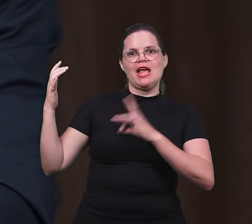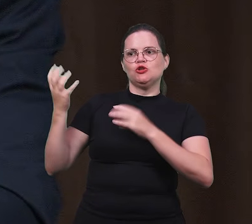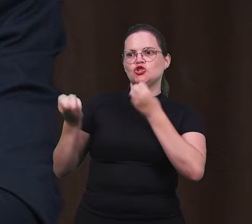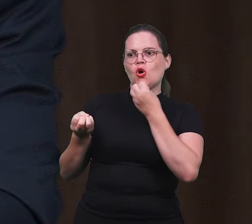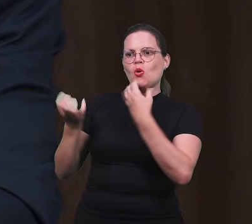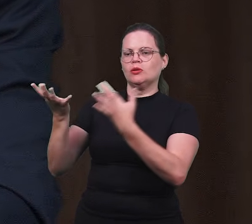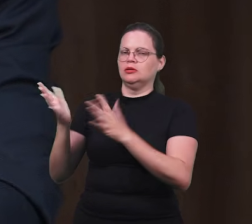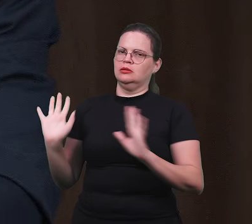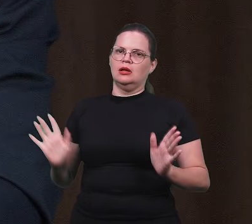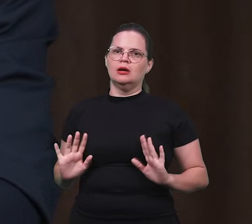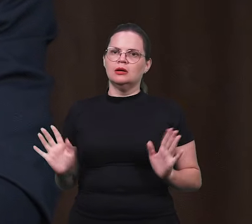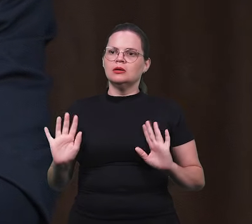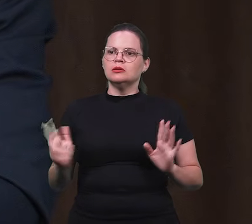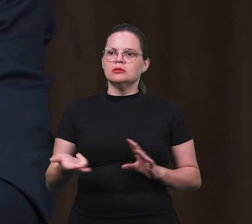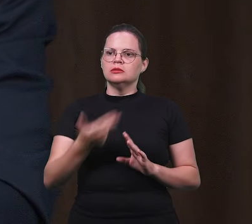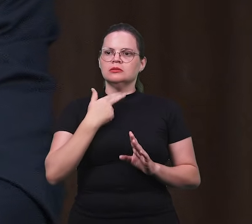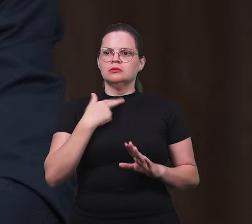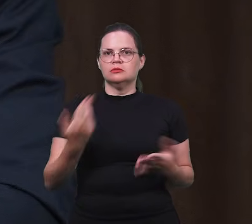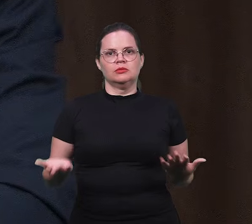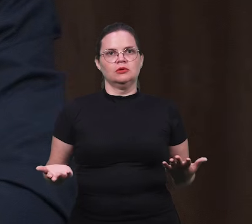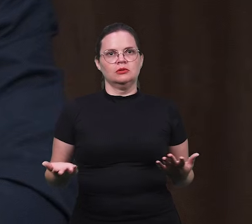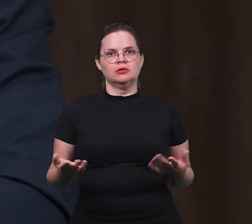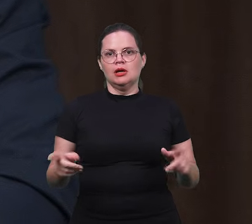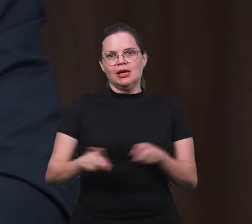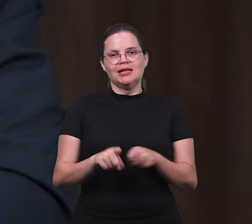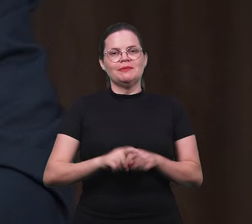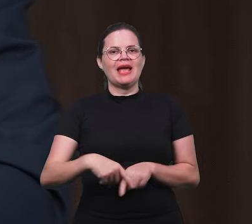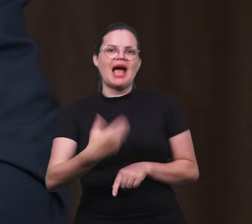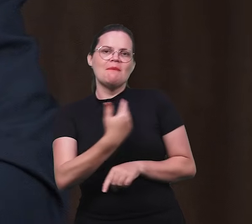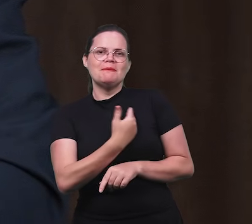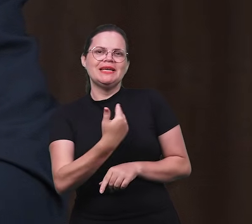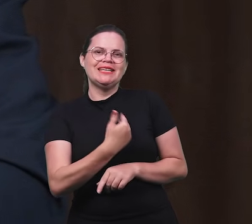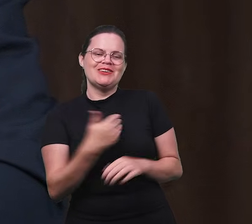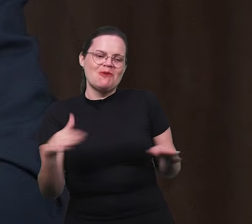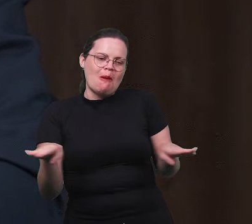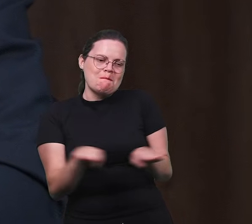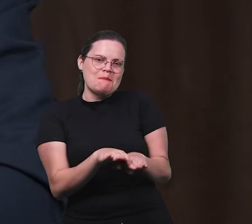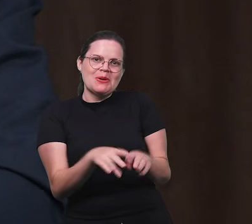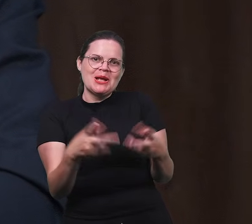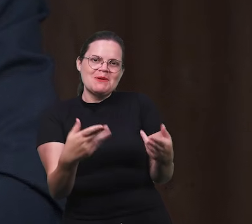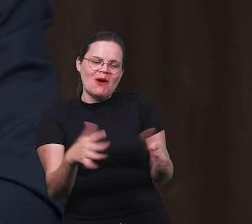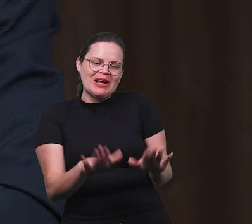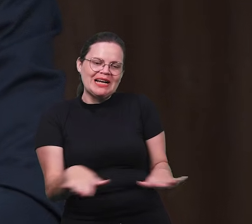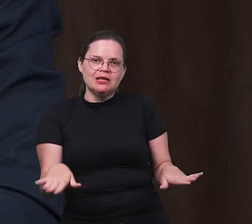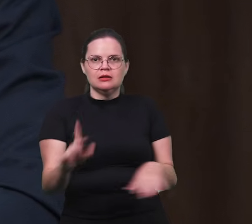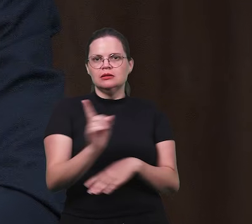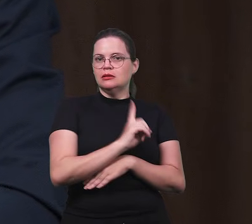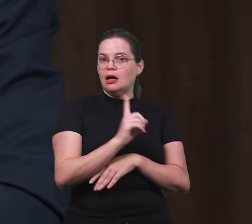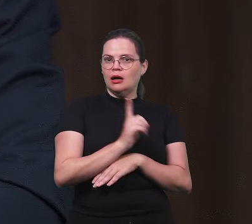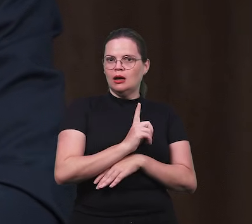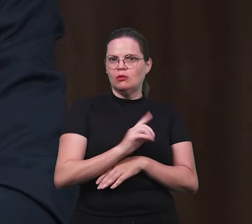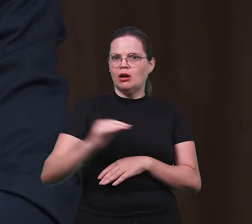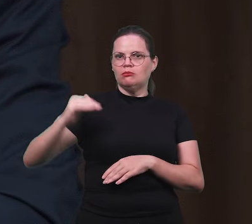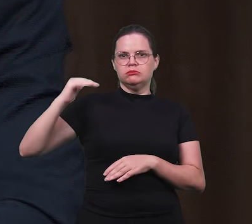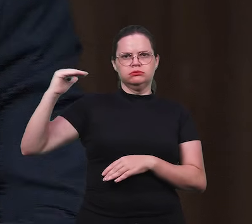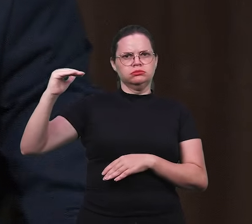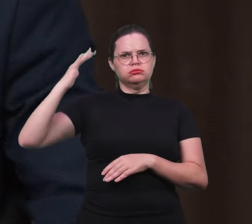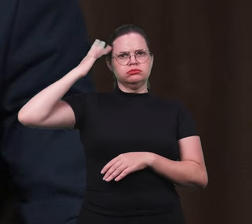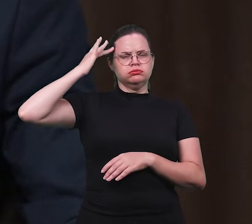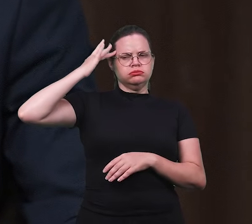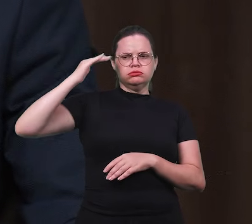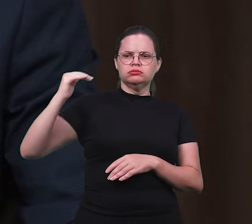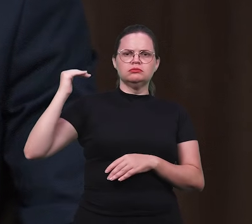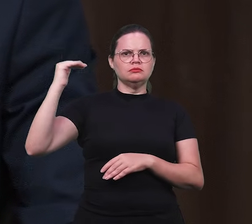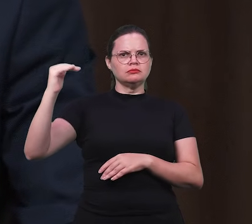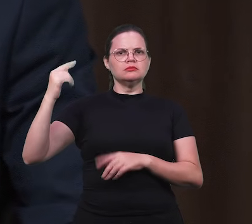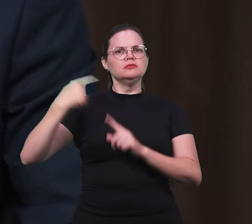filhos sufocam, não. E nem vai ser amiguinho dos filhos, que vai perder a autoridade. Sim, Ela tem que achar esse